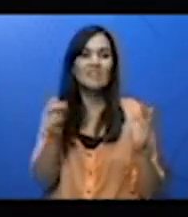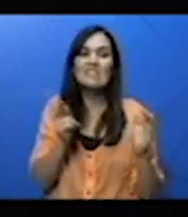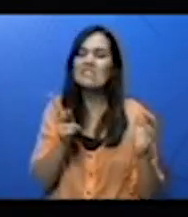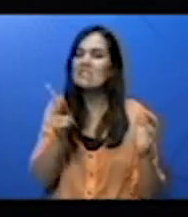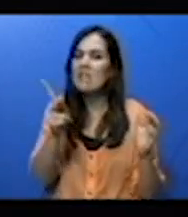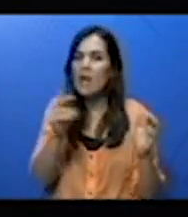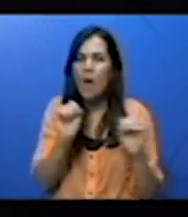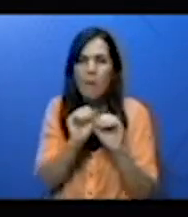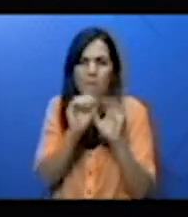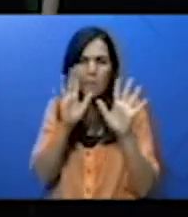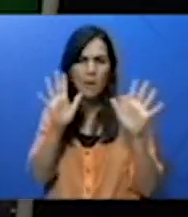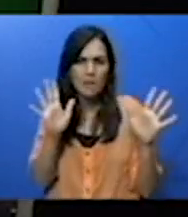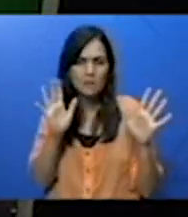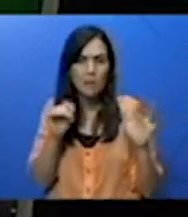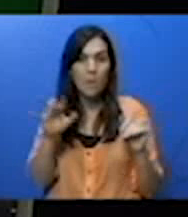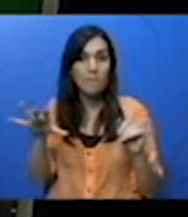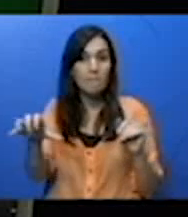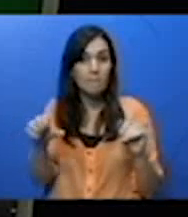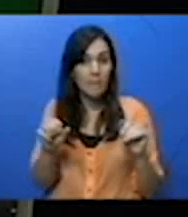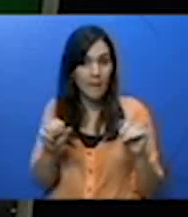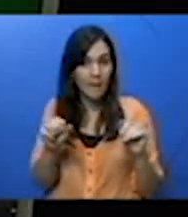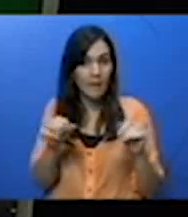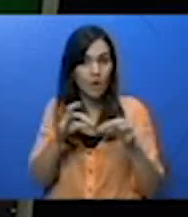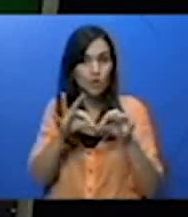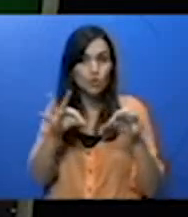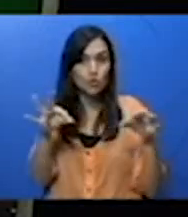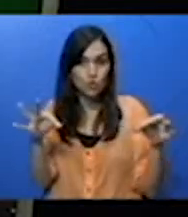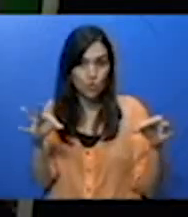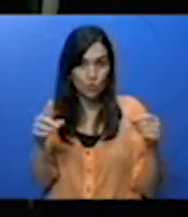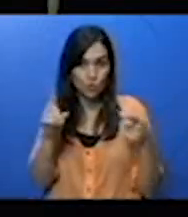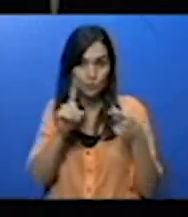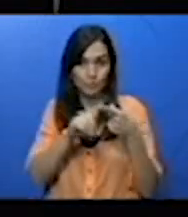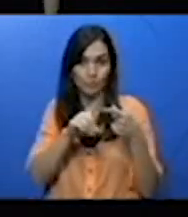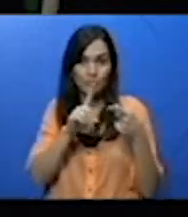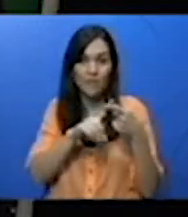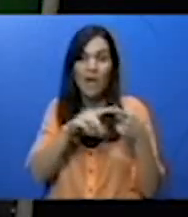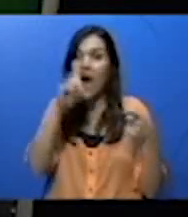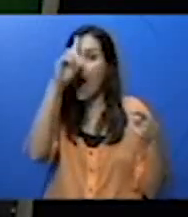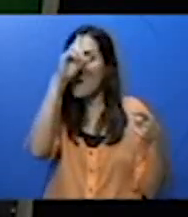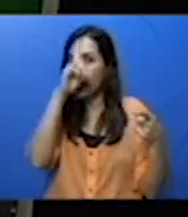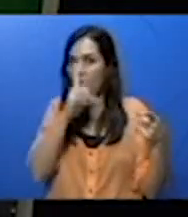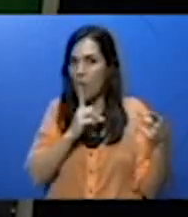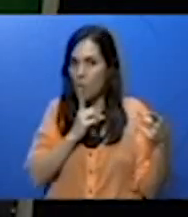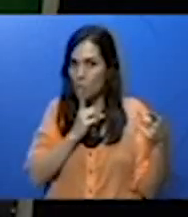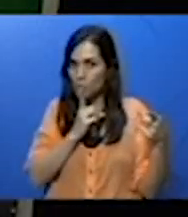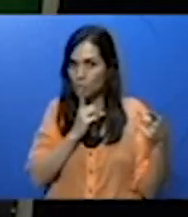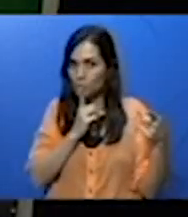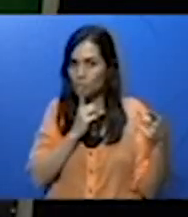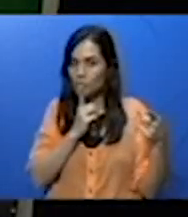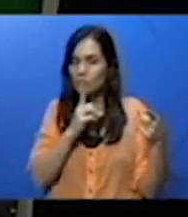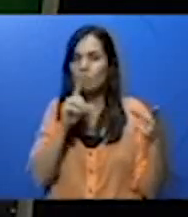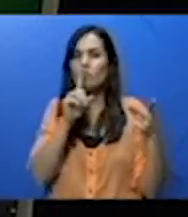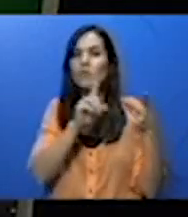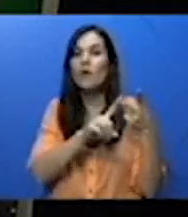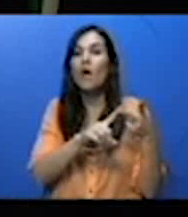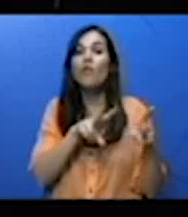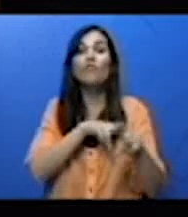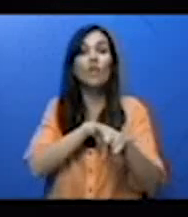elas aparecem. Então, pega aí no seu estojo um lápis de cor amarelo, um